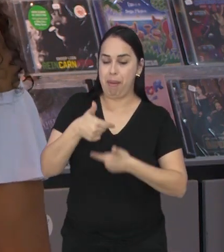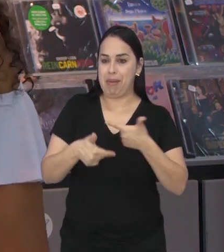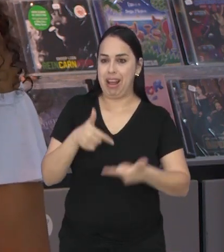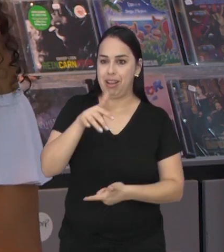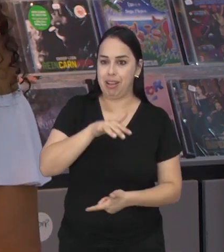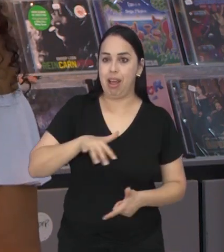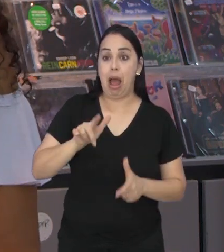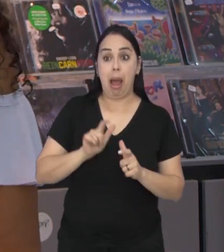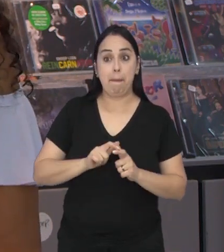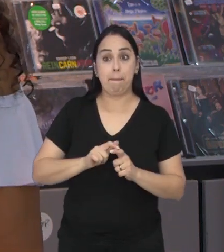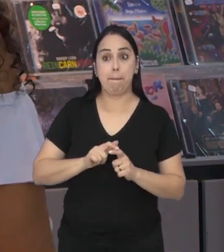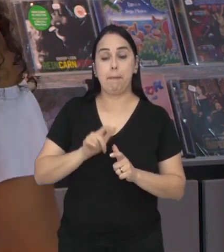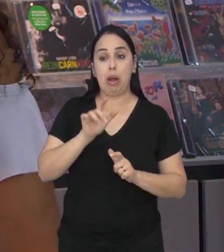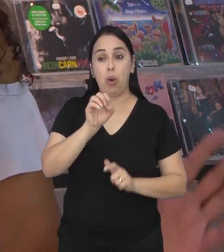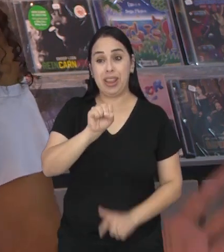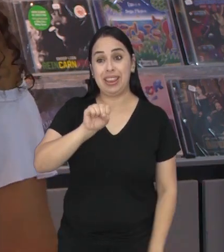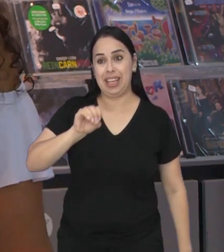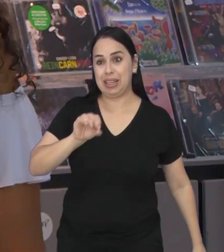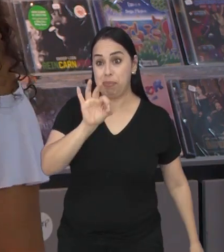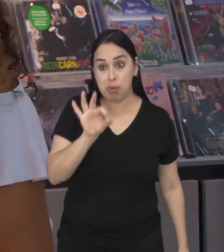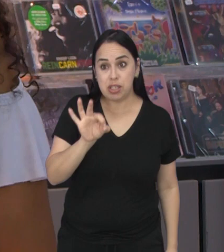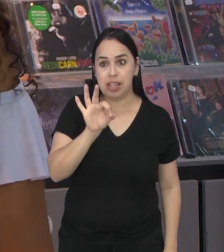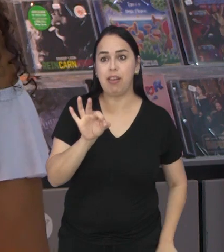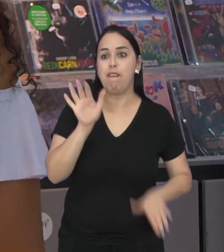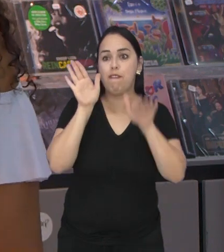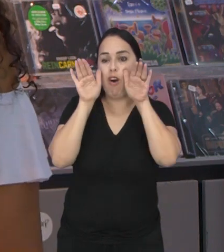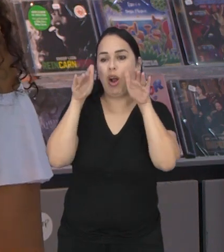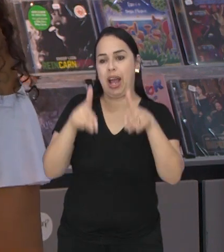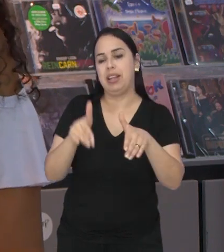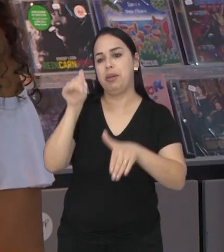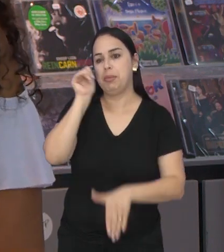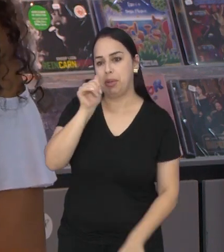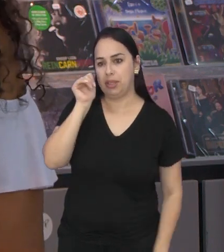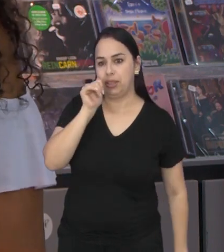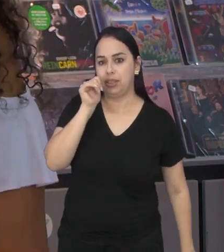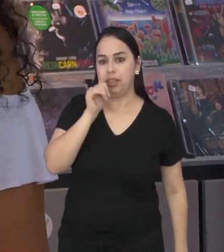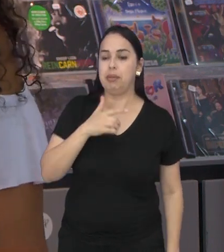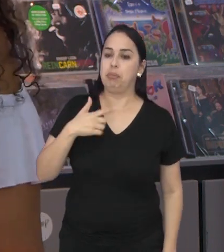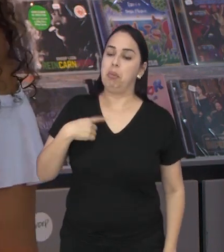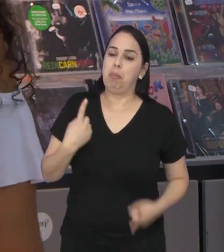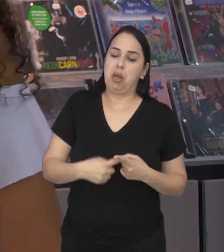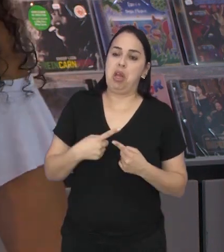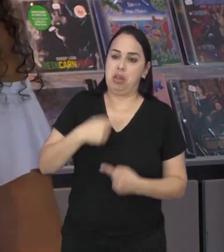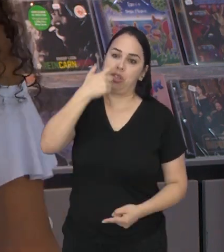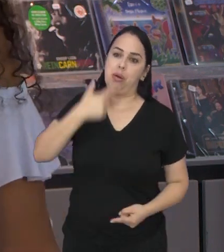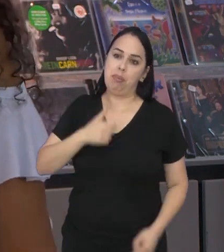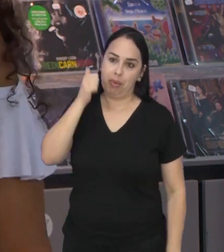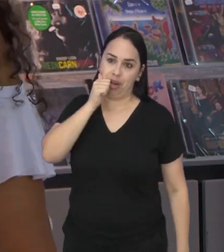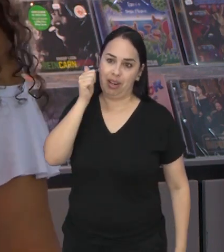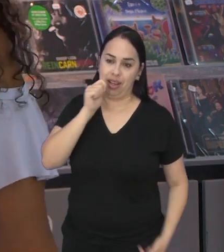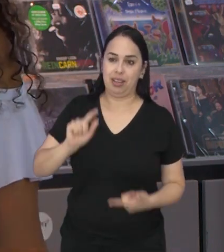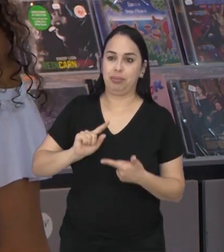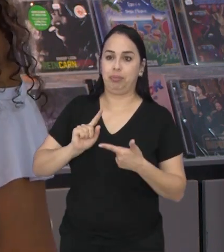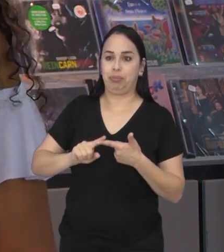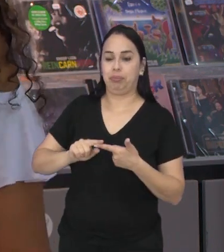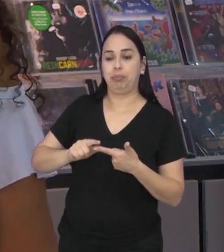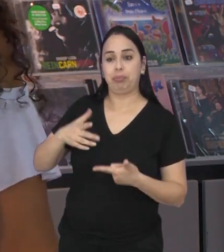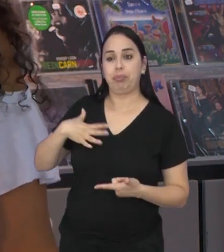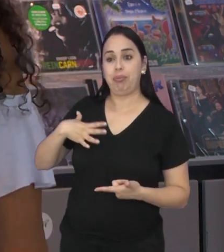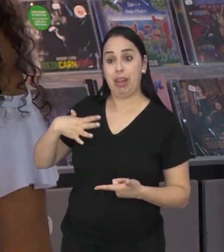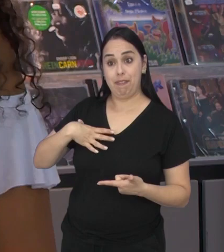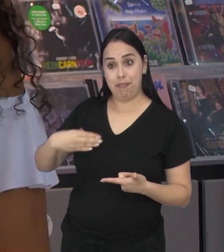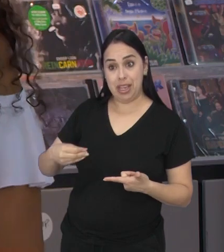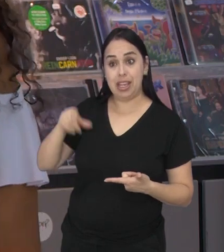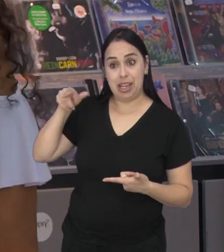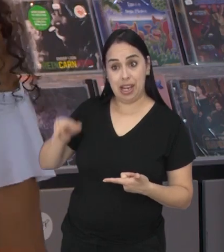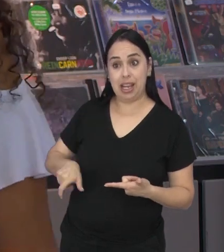assim, na sua grande maioria, 80% ou mais, voltado para as mulheres, porque eu sou mulher, né? Sou mãe de uma mulher, filha